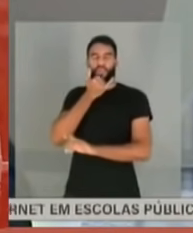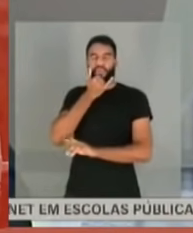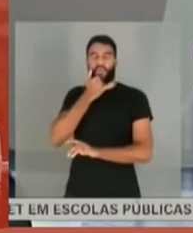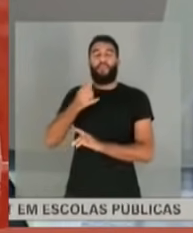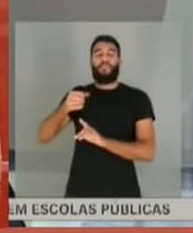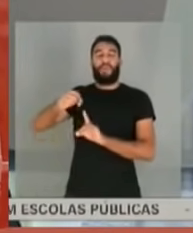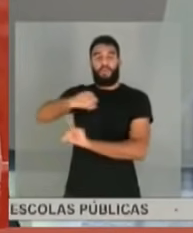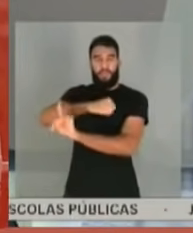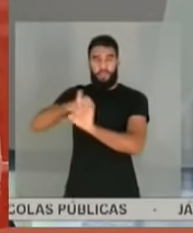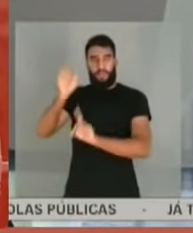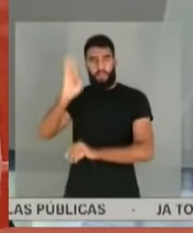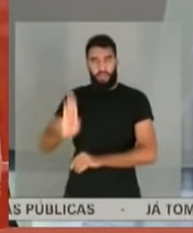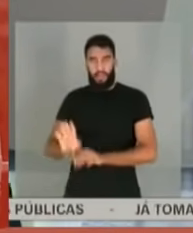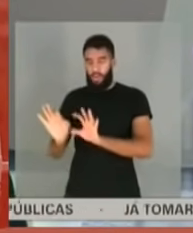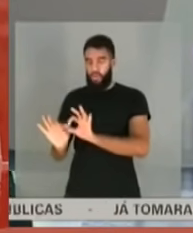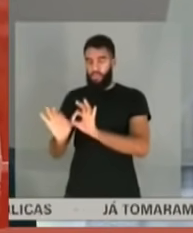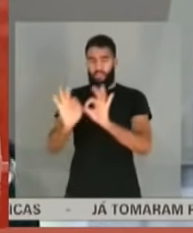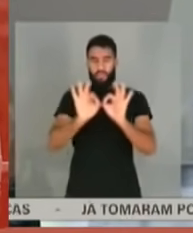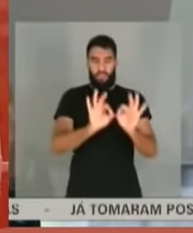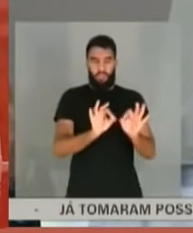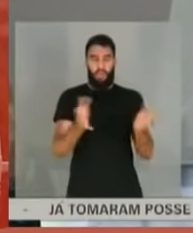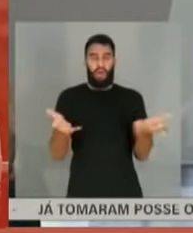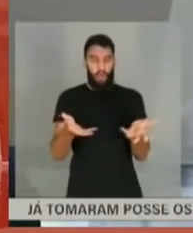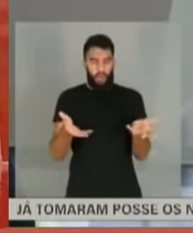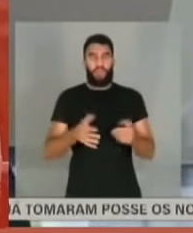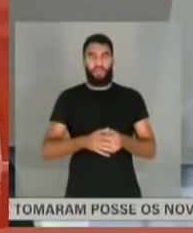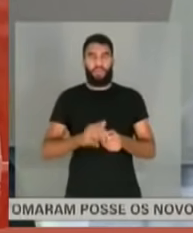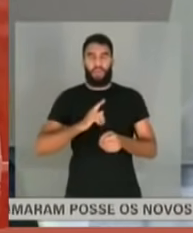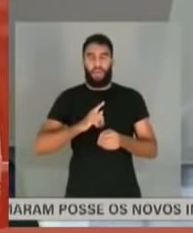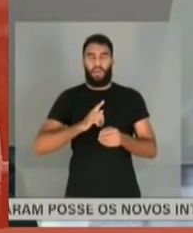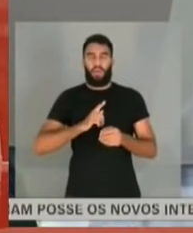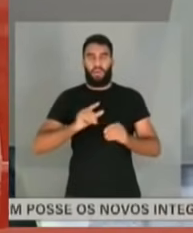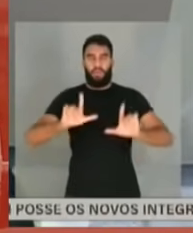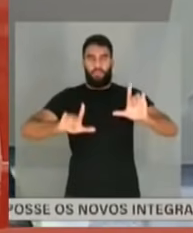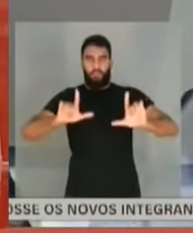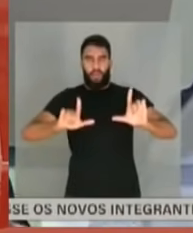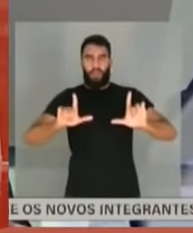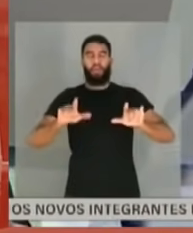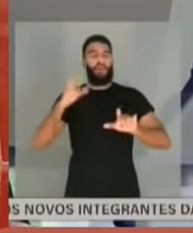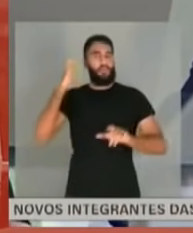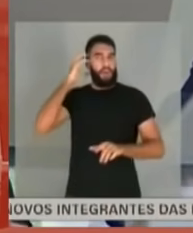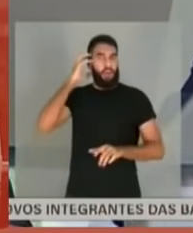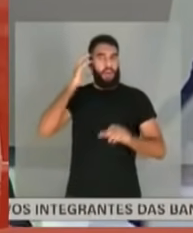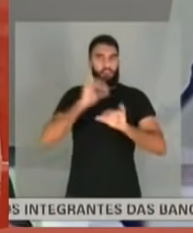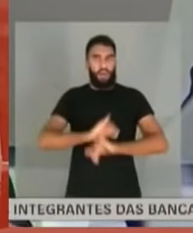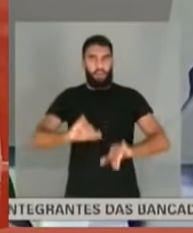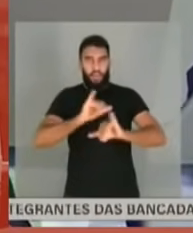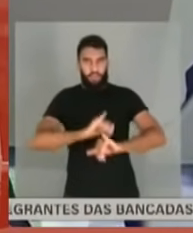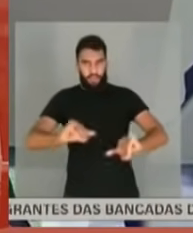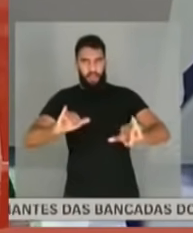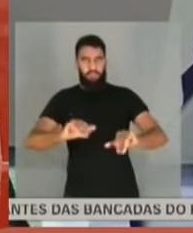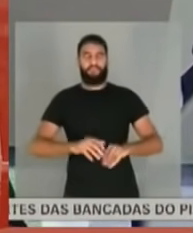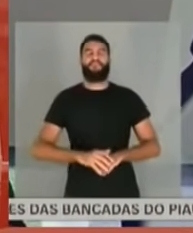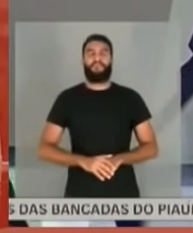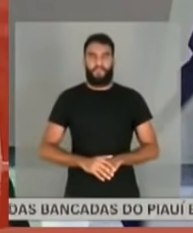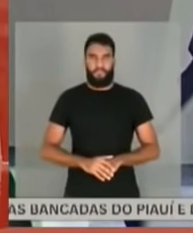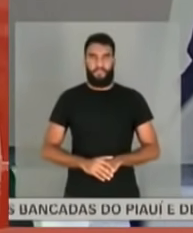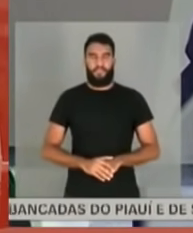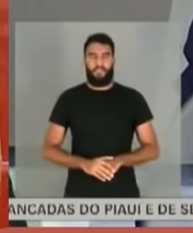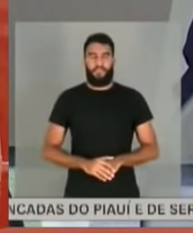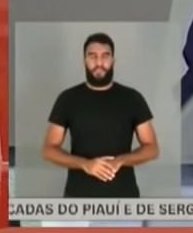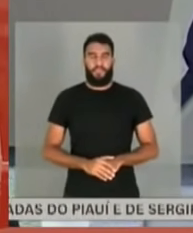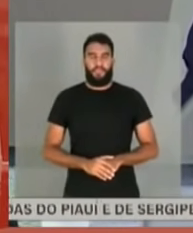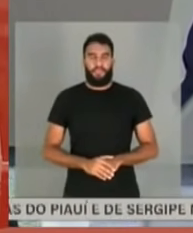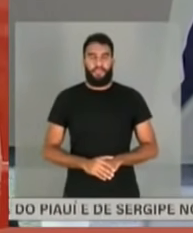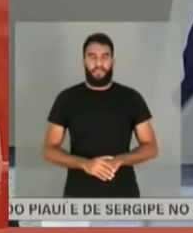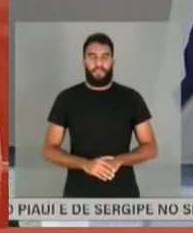se garanta a propina nessa venda das vacinas. Você também entende por aí por que que